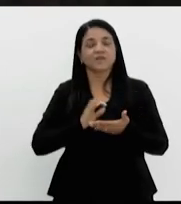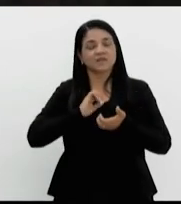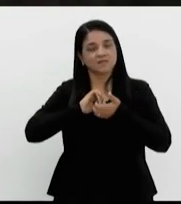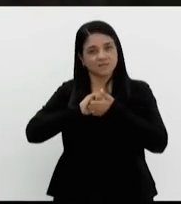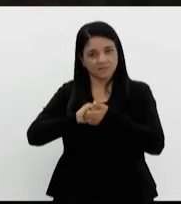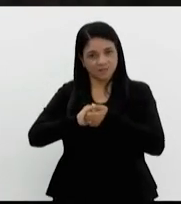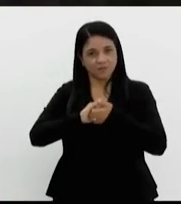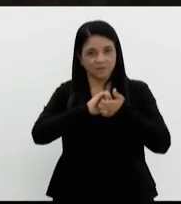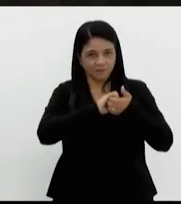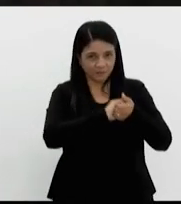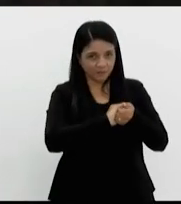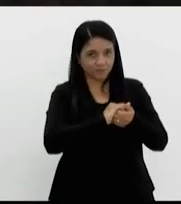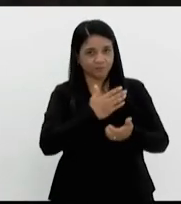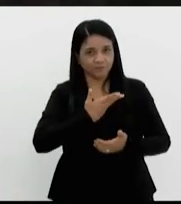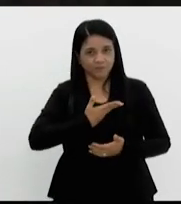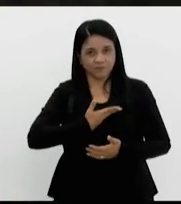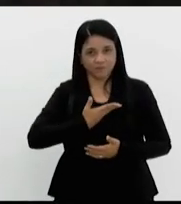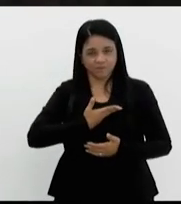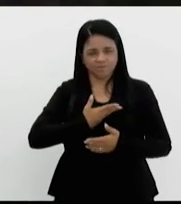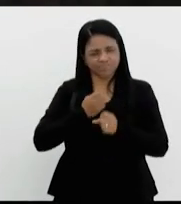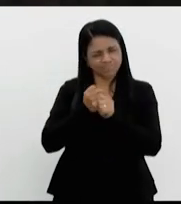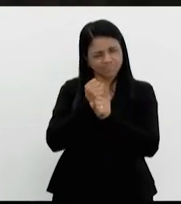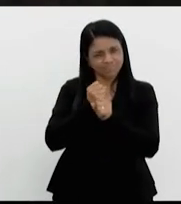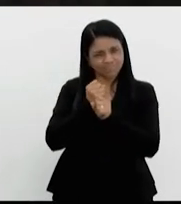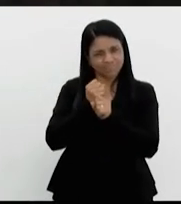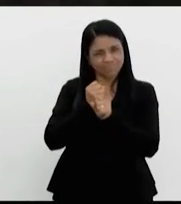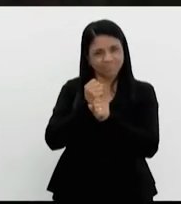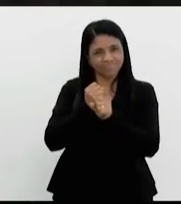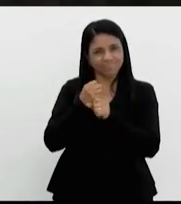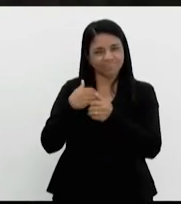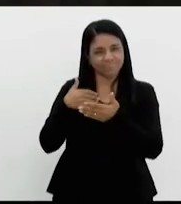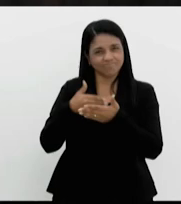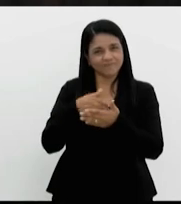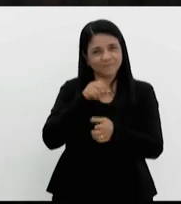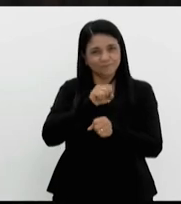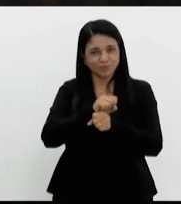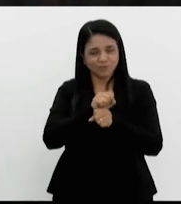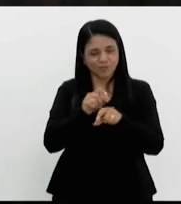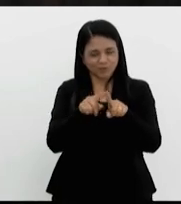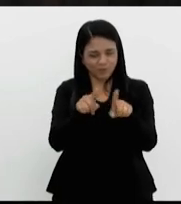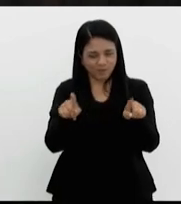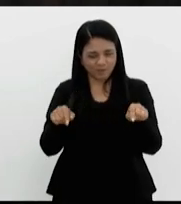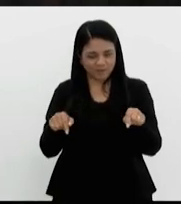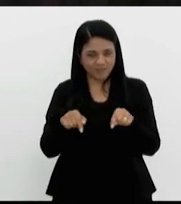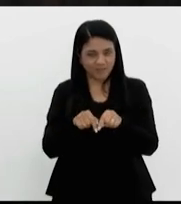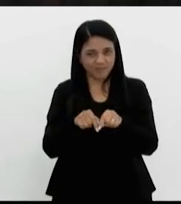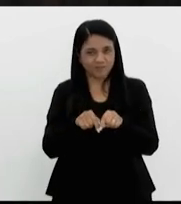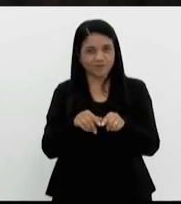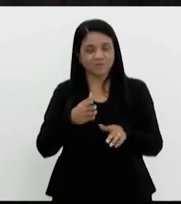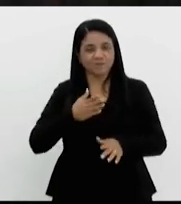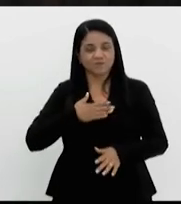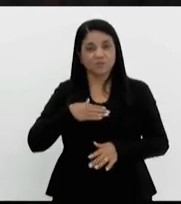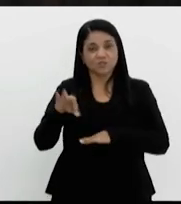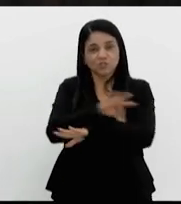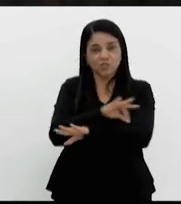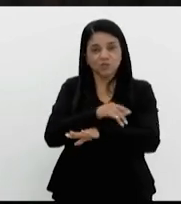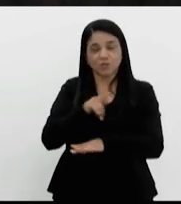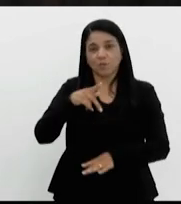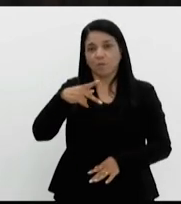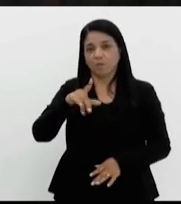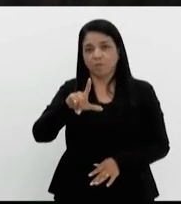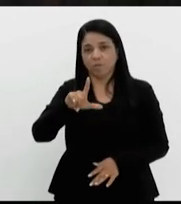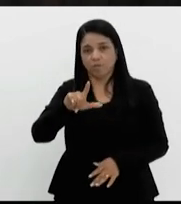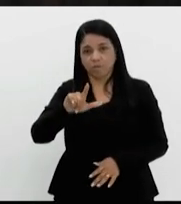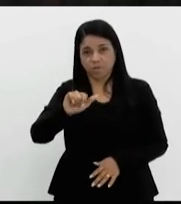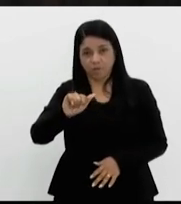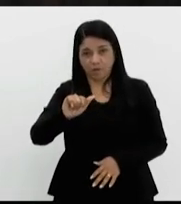meus amigos de longa data que estão me aguardando no gabinete, engenheiro Paulo Neme, que é